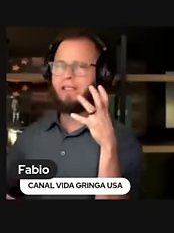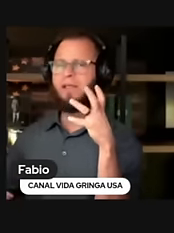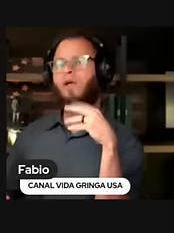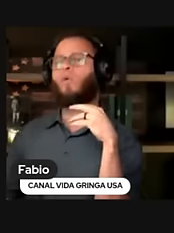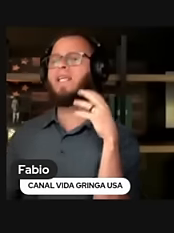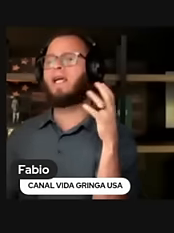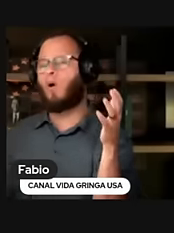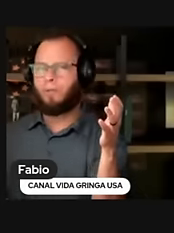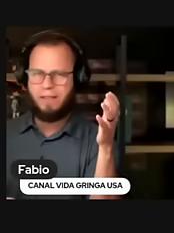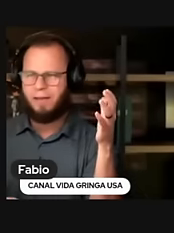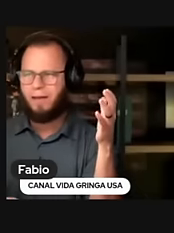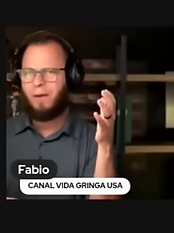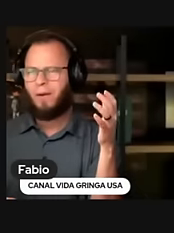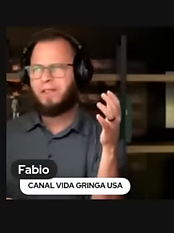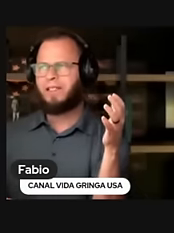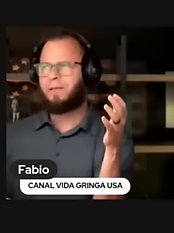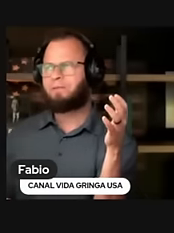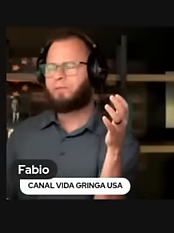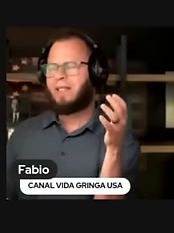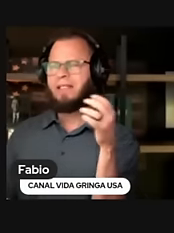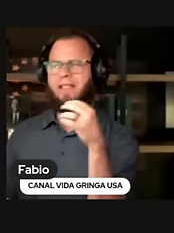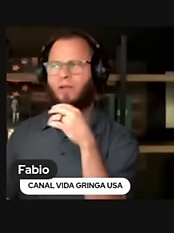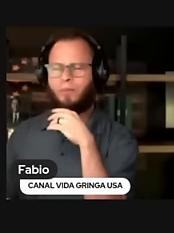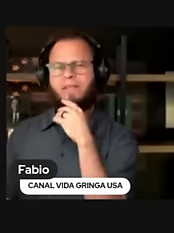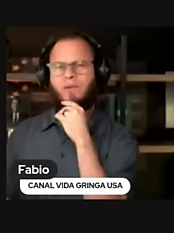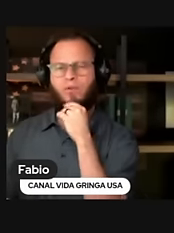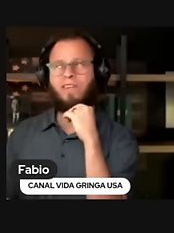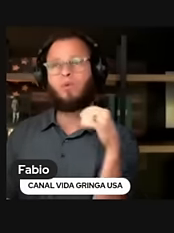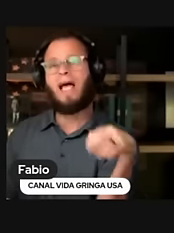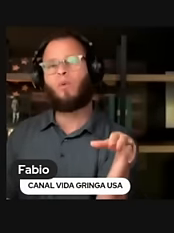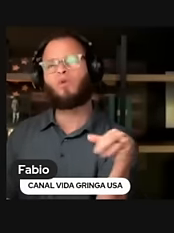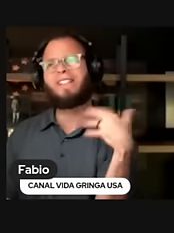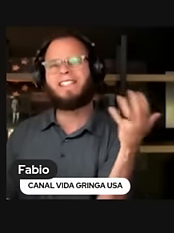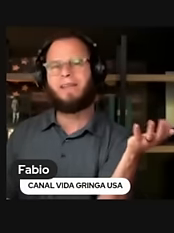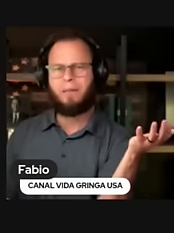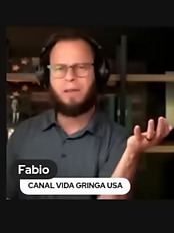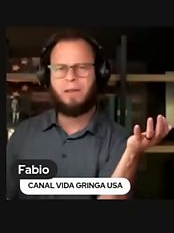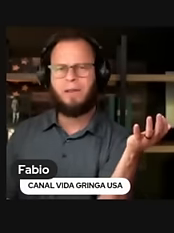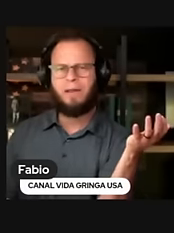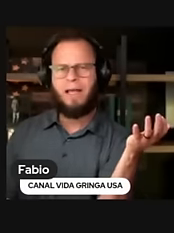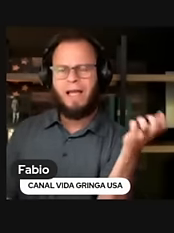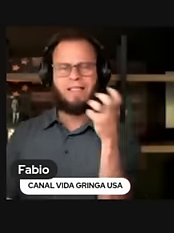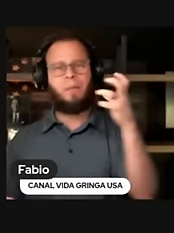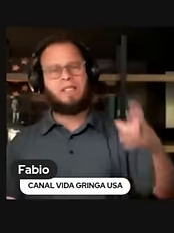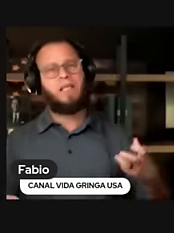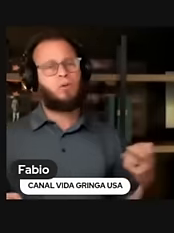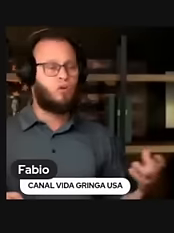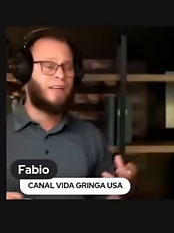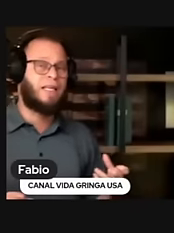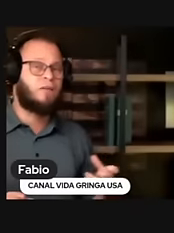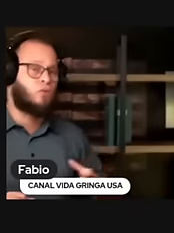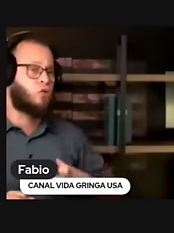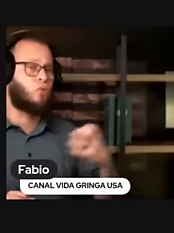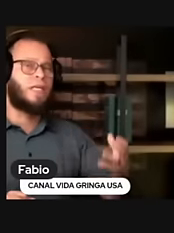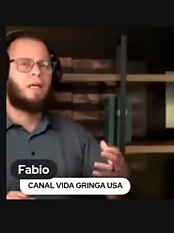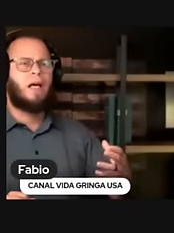disse o The economist ou seja tá dizendo que o Presidente donal trump vai lutar contra o sistema quer dizer que presidente Donald trump vai